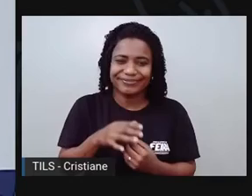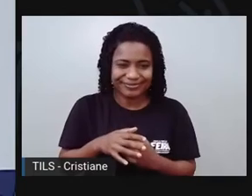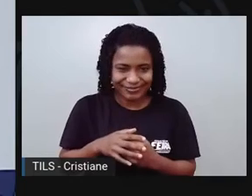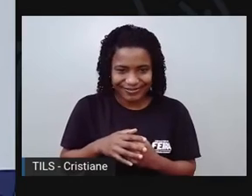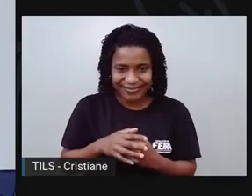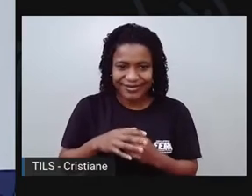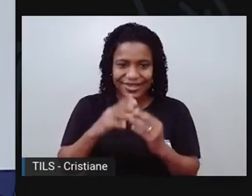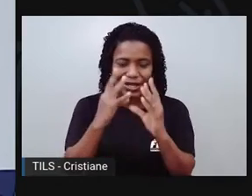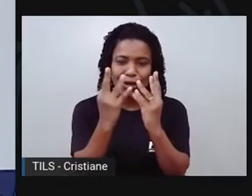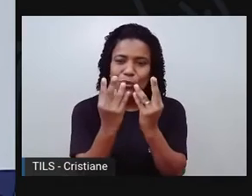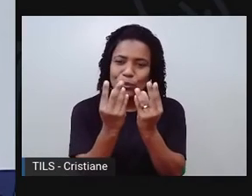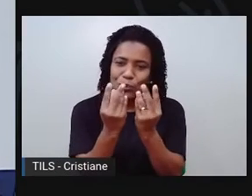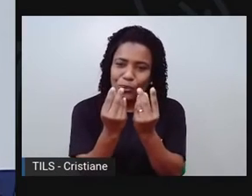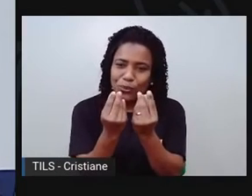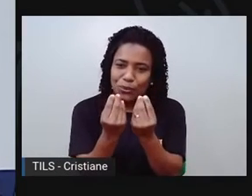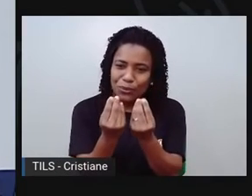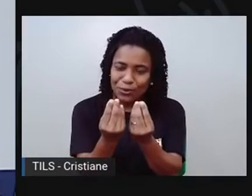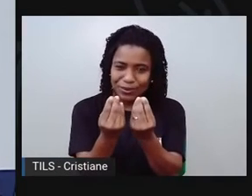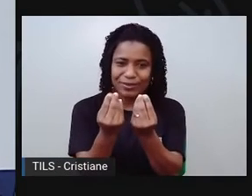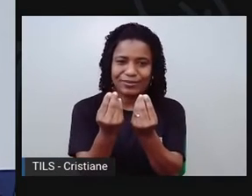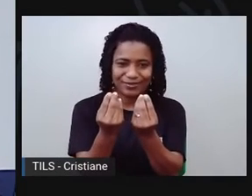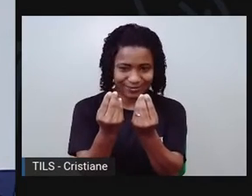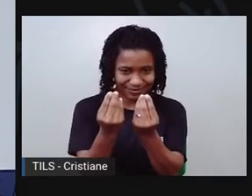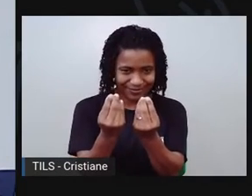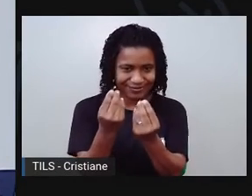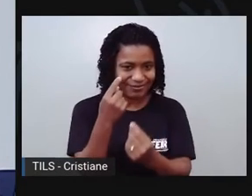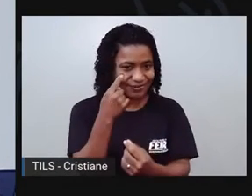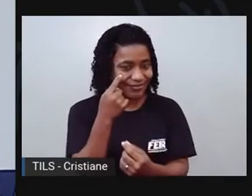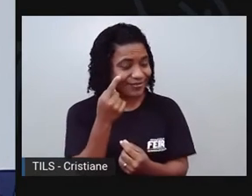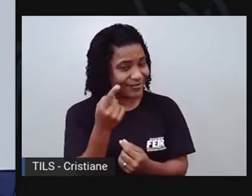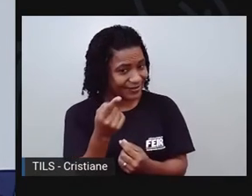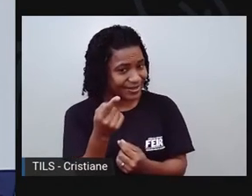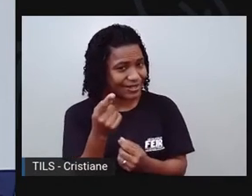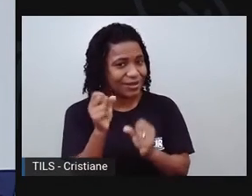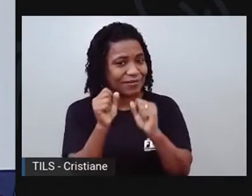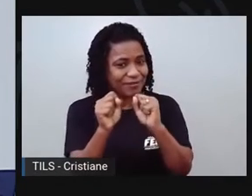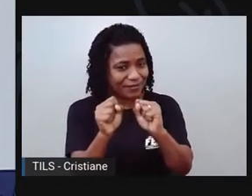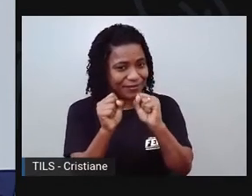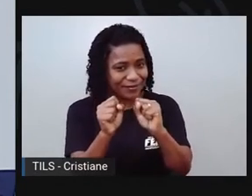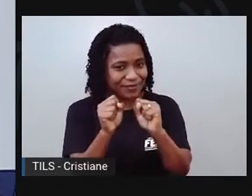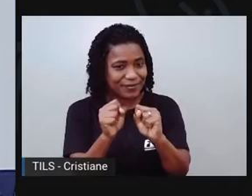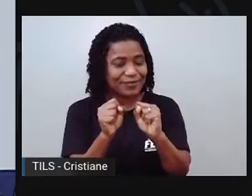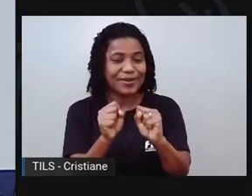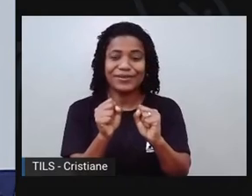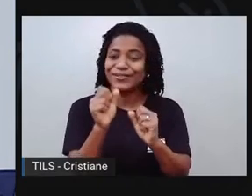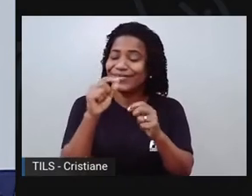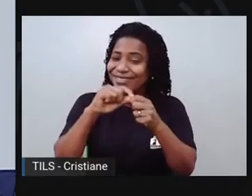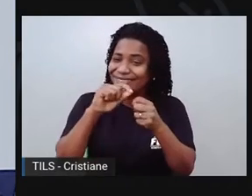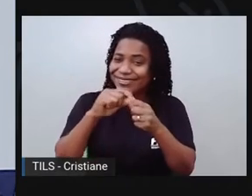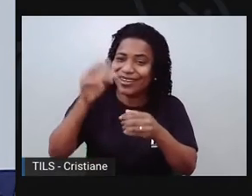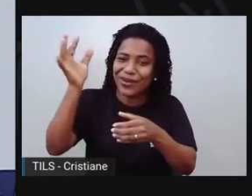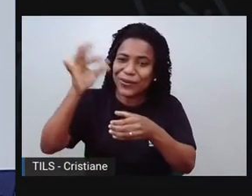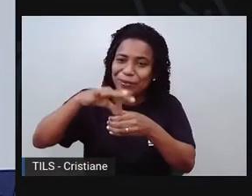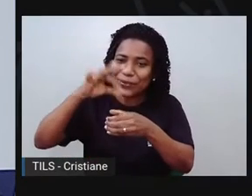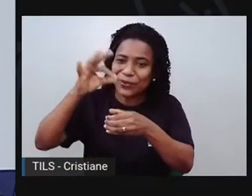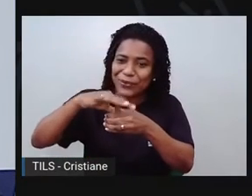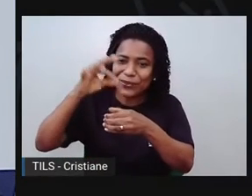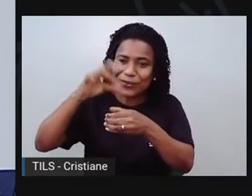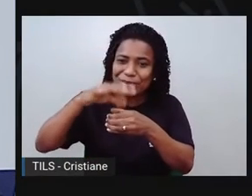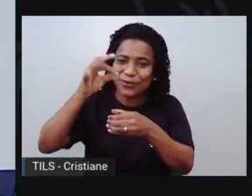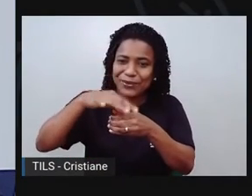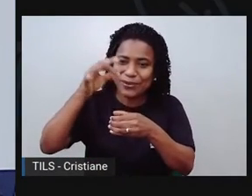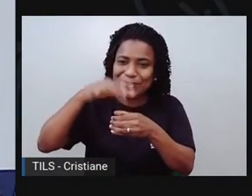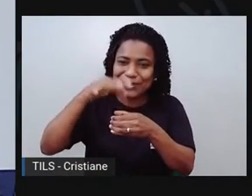fica desse jeito. Quando ela fica desse jeito, nós podemos preparar um chá. Isso mesmo.